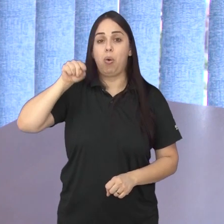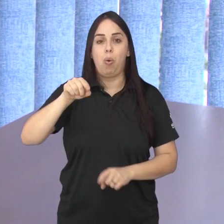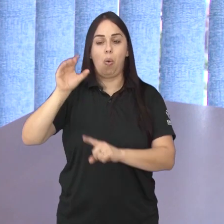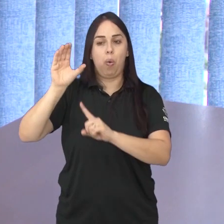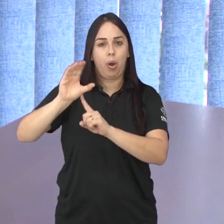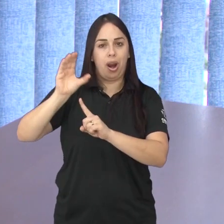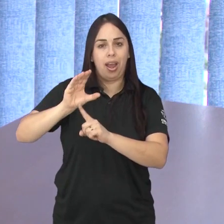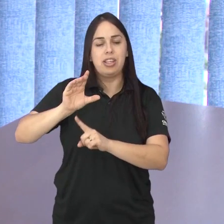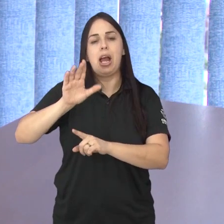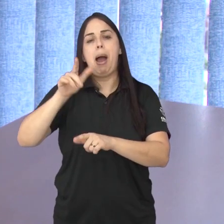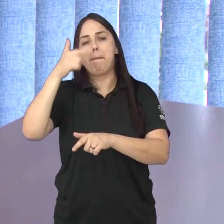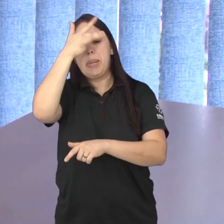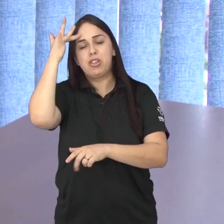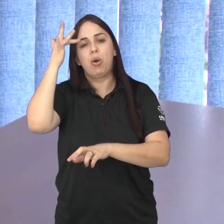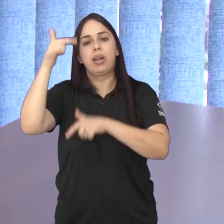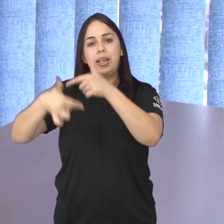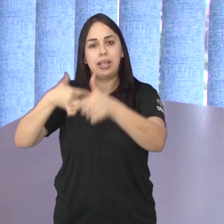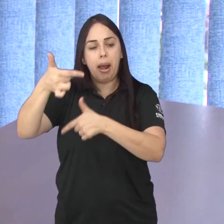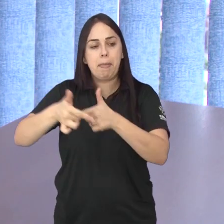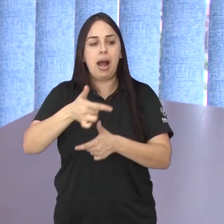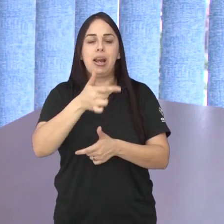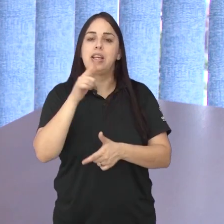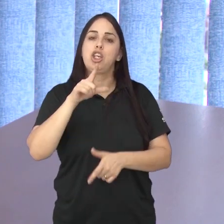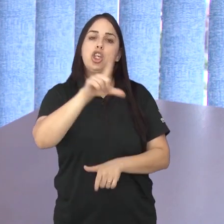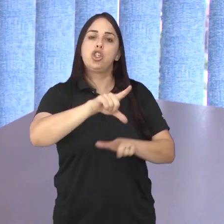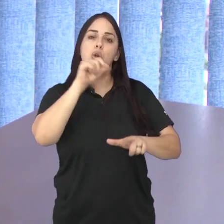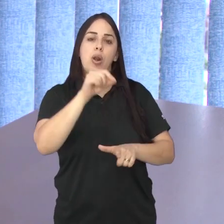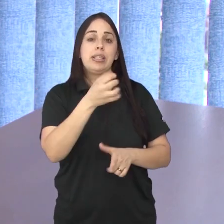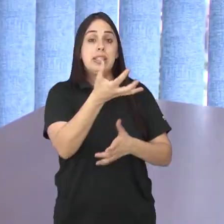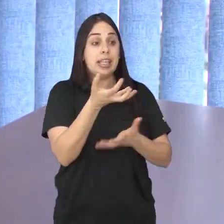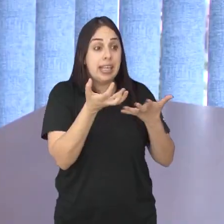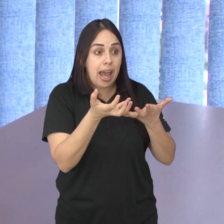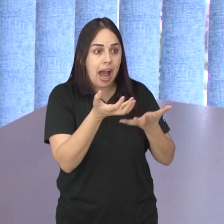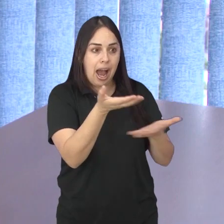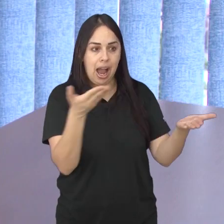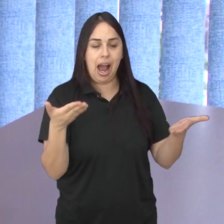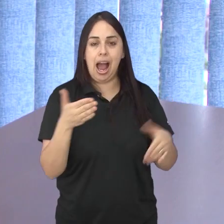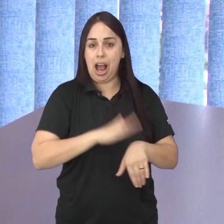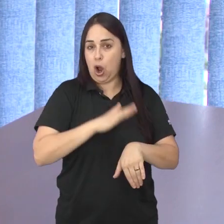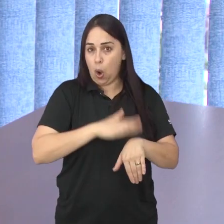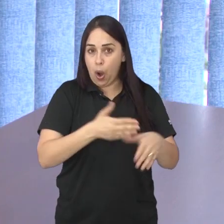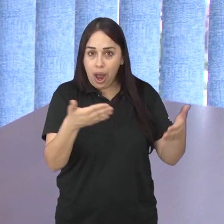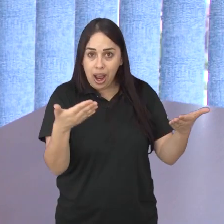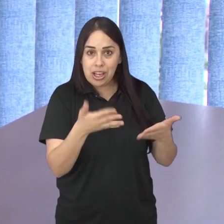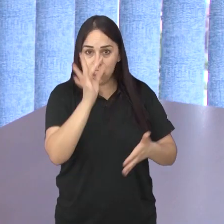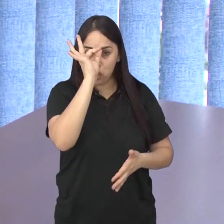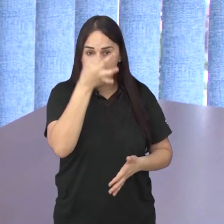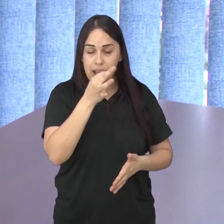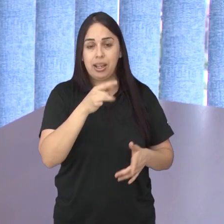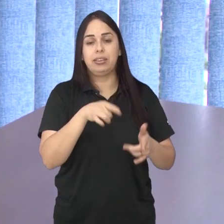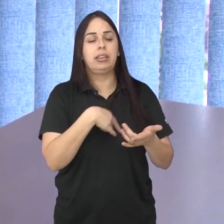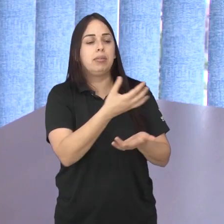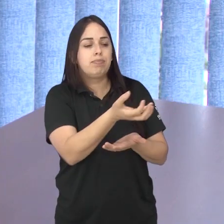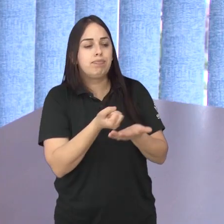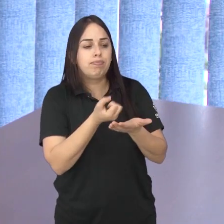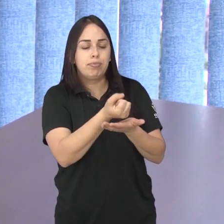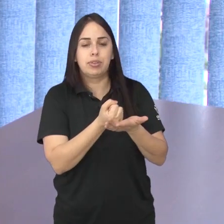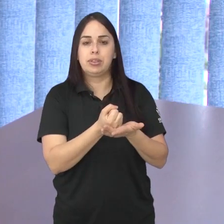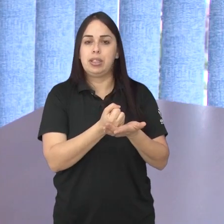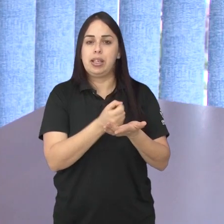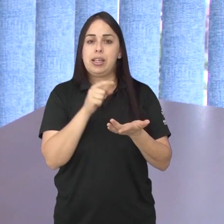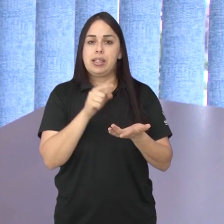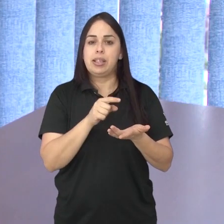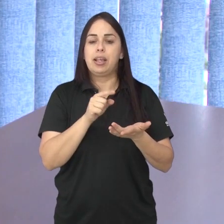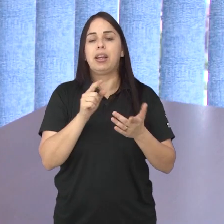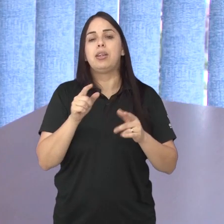feita pelo trabalhador diante dos valores que tem na sua conta vinculada. A partir do momento que ela já optou, né, no mês do aniversário dela, o dinheiro já